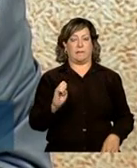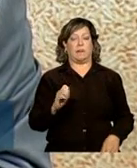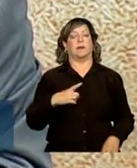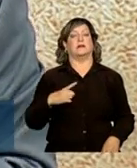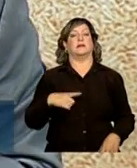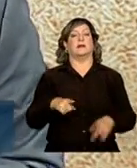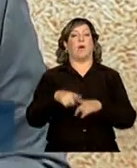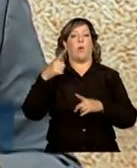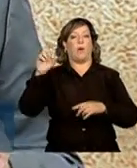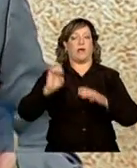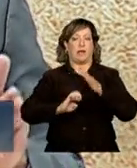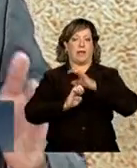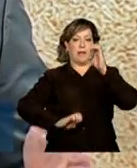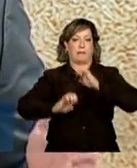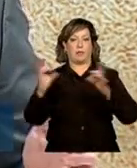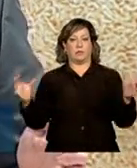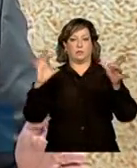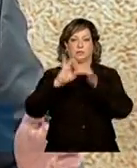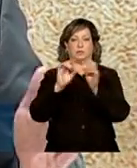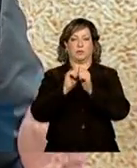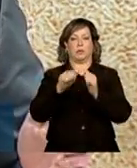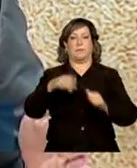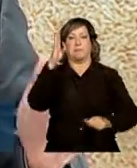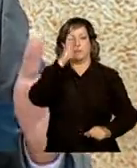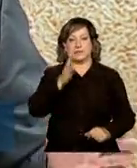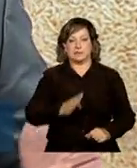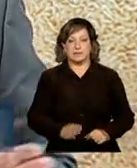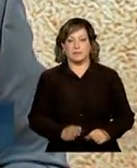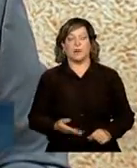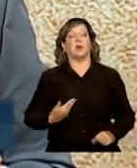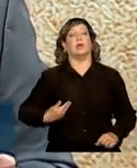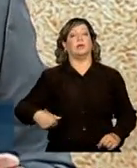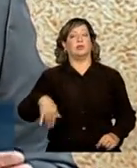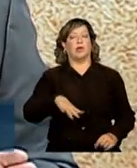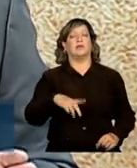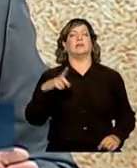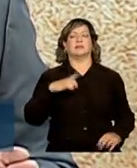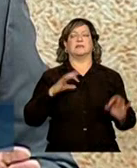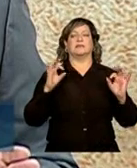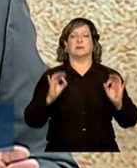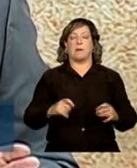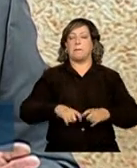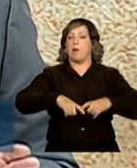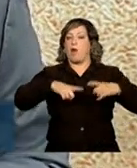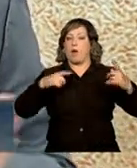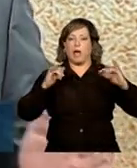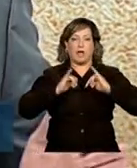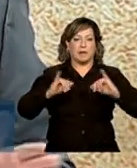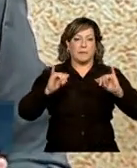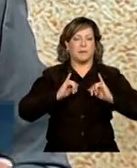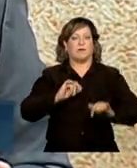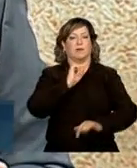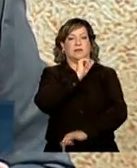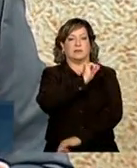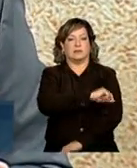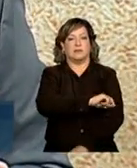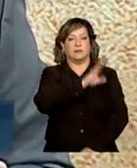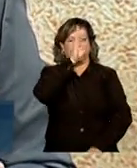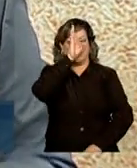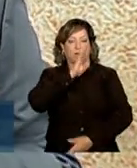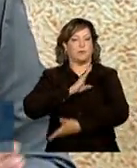Carlos gadila primeiro nós certamente teremos a maior campanha de vacinação contra o HPV pública gratuita no mundo